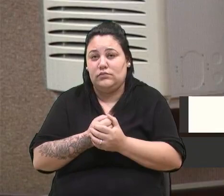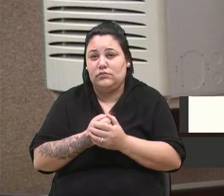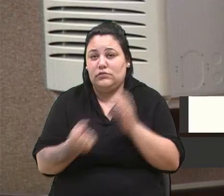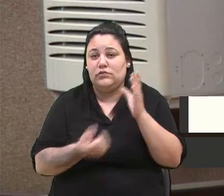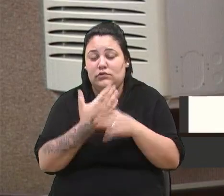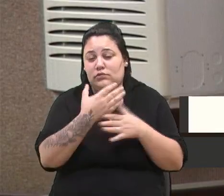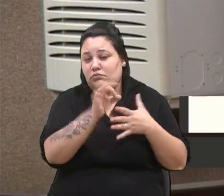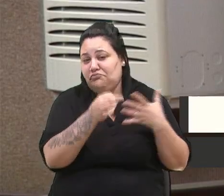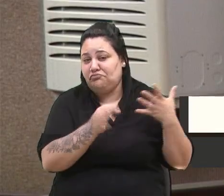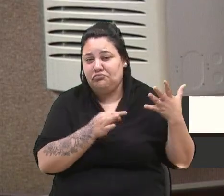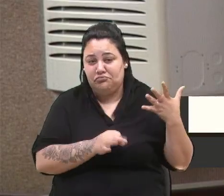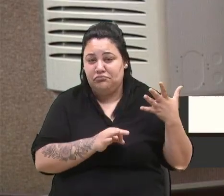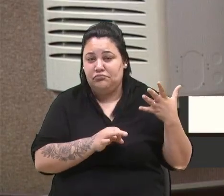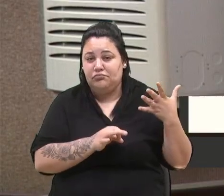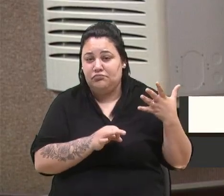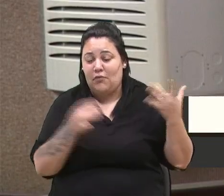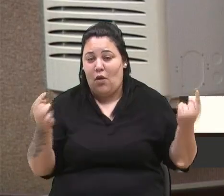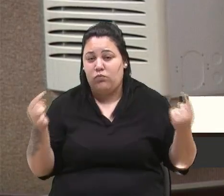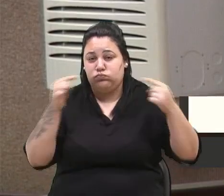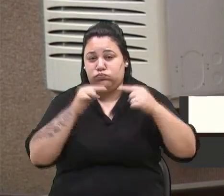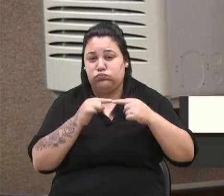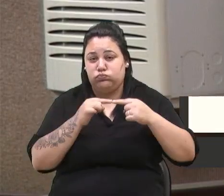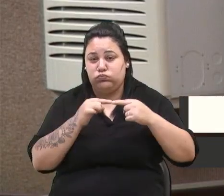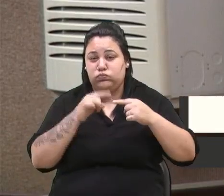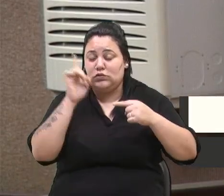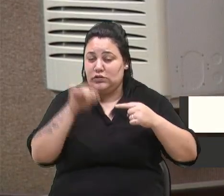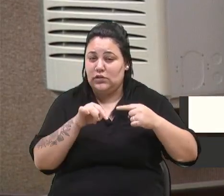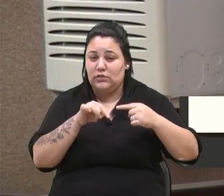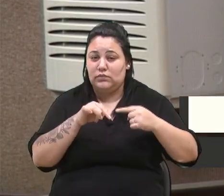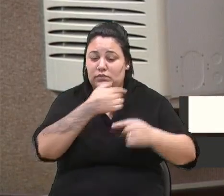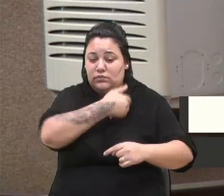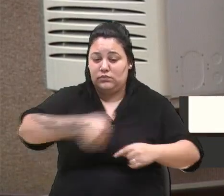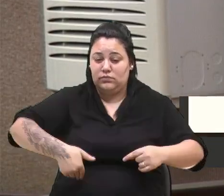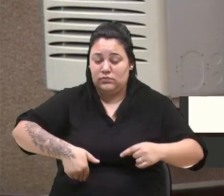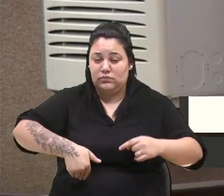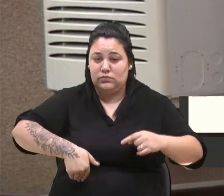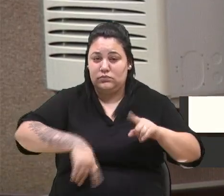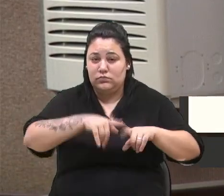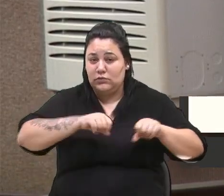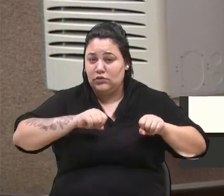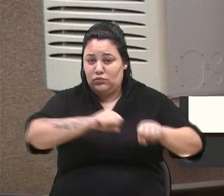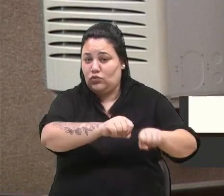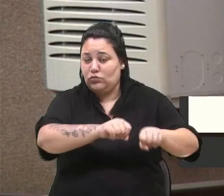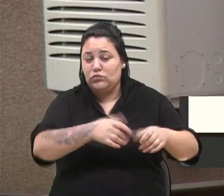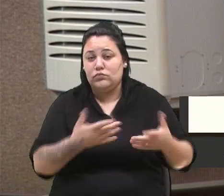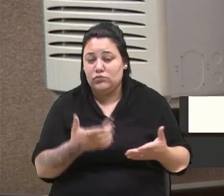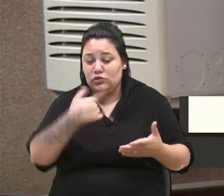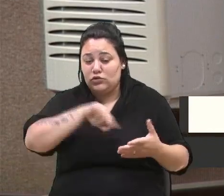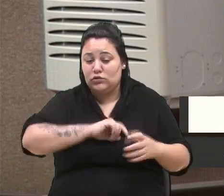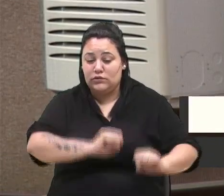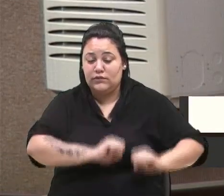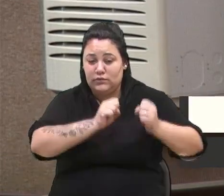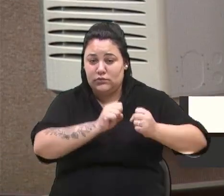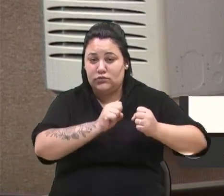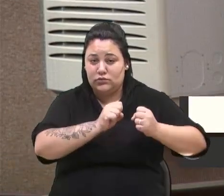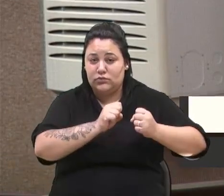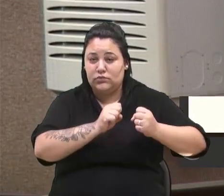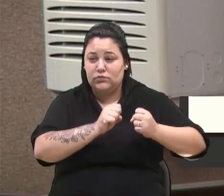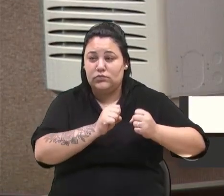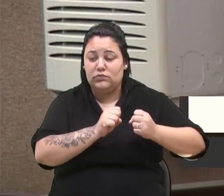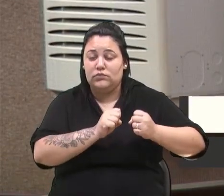chegou, né, a esse consenso, que é o mercado público, que todos nós aqui defendemos, né, de,